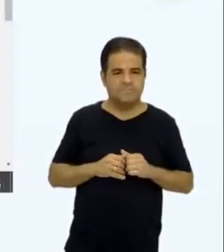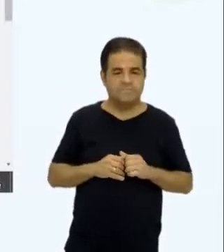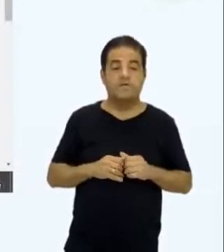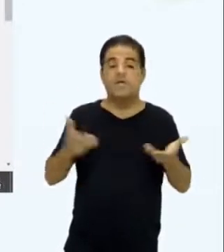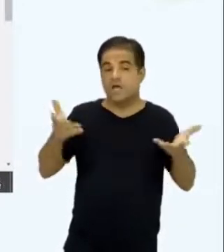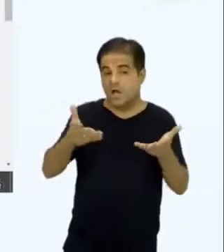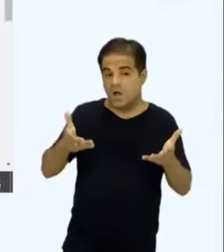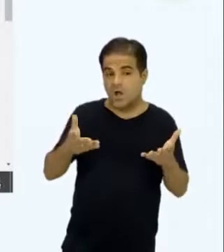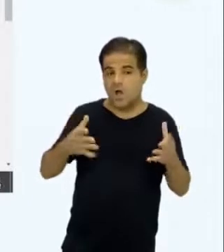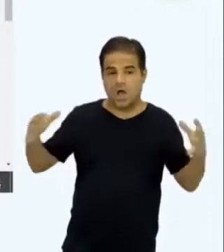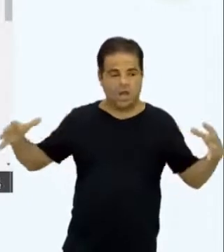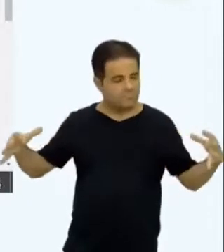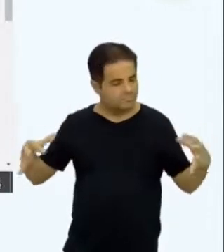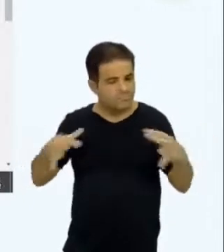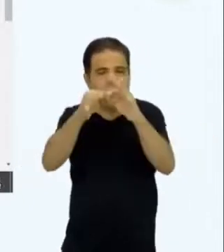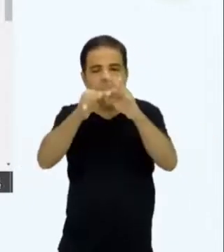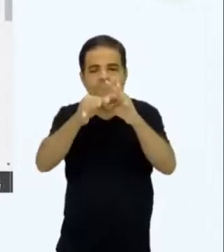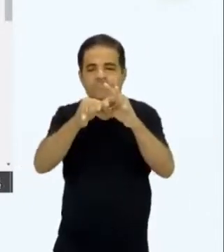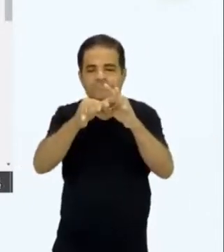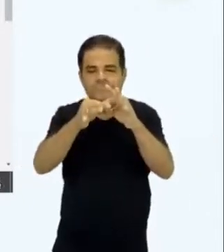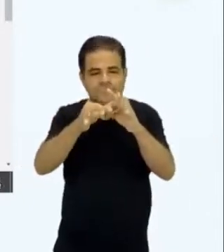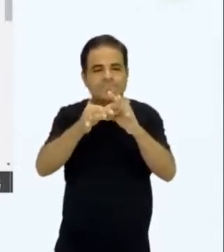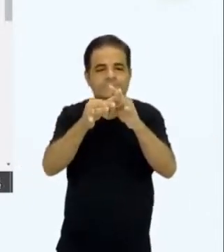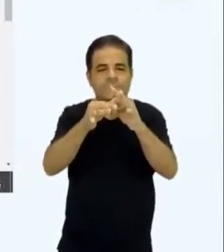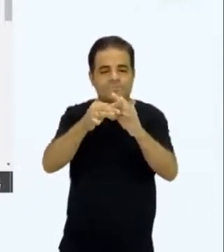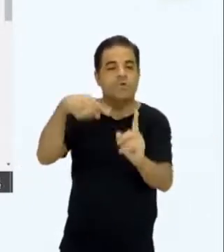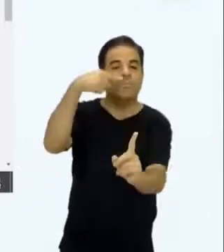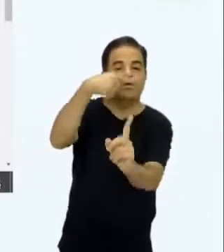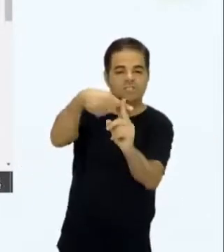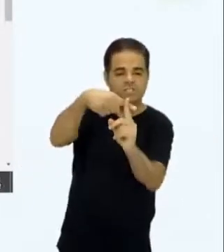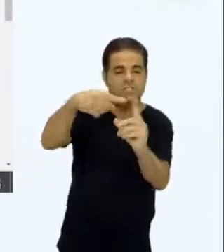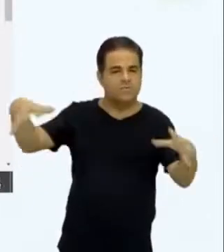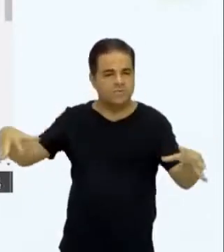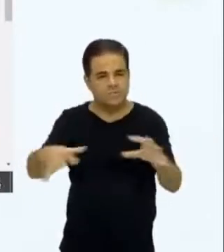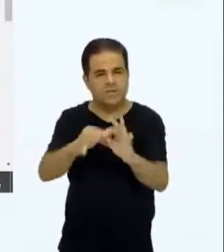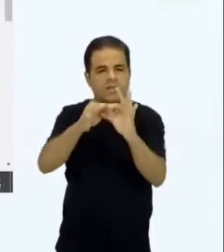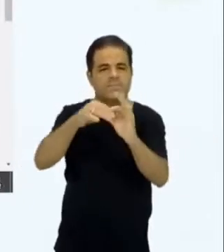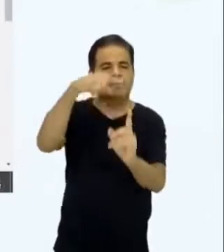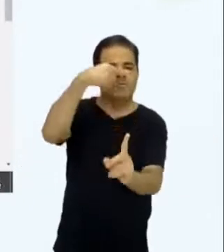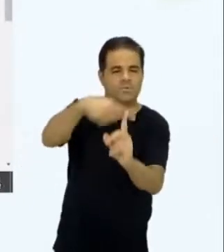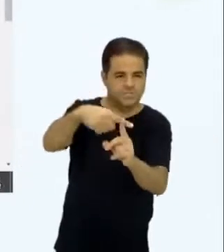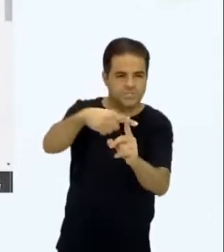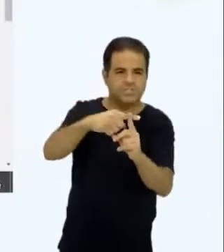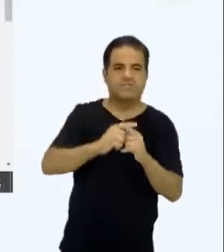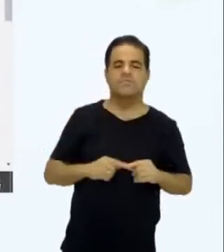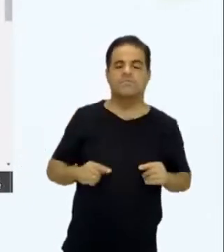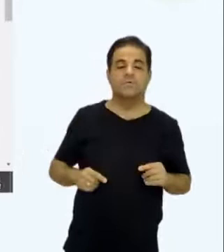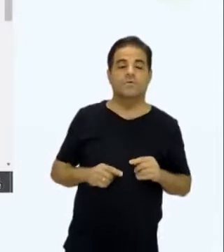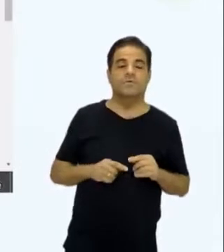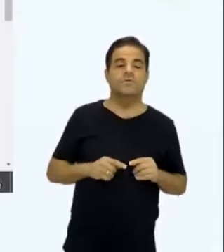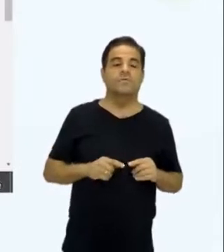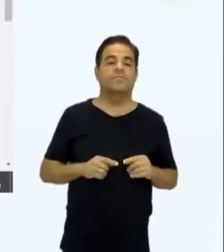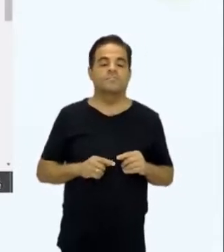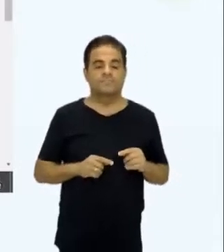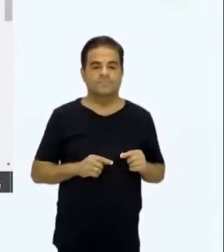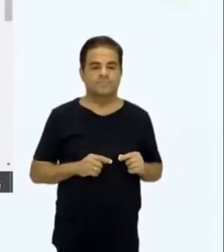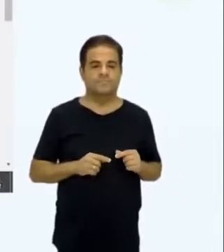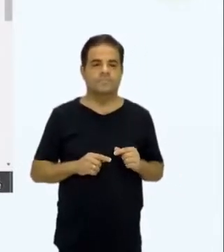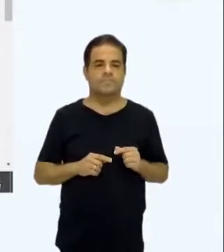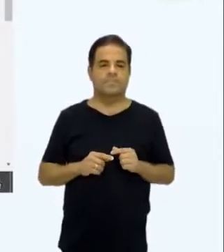e alimentamos a nossa placa colocando aqui no positivo, né? E com o nosso